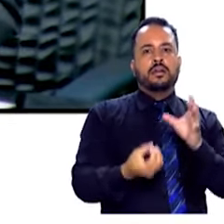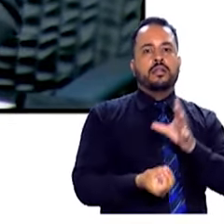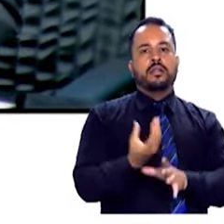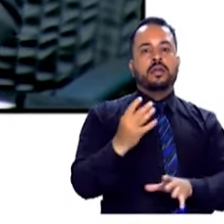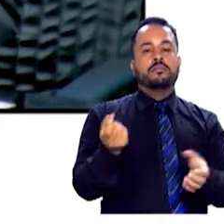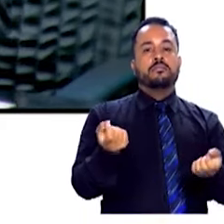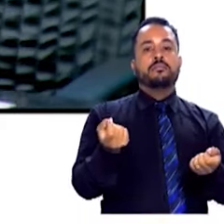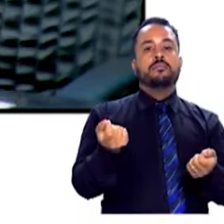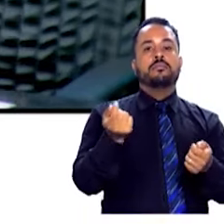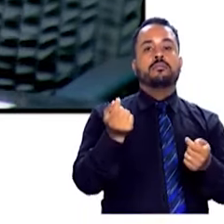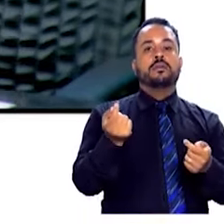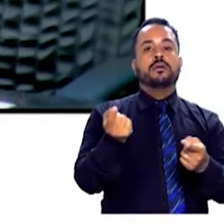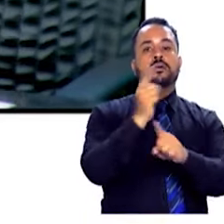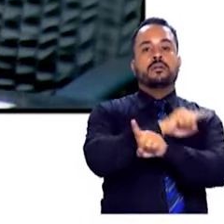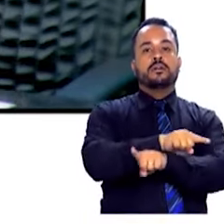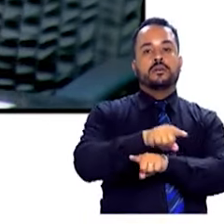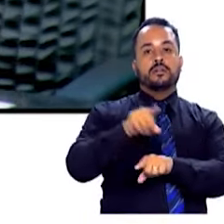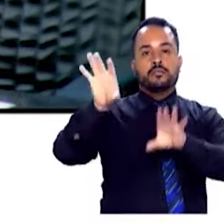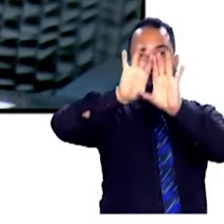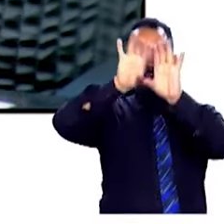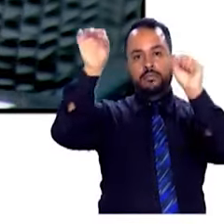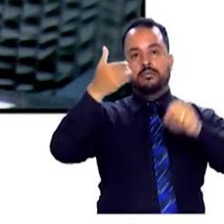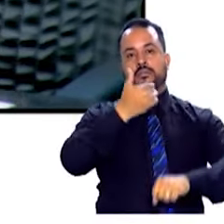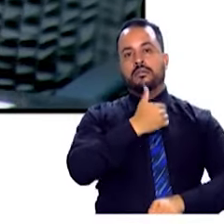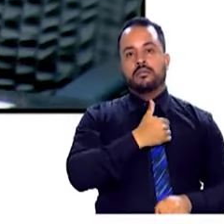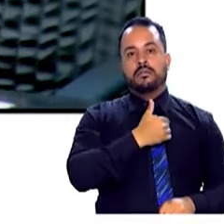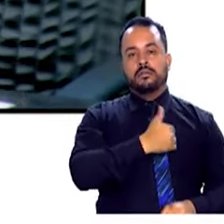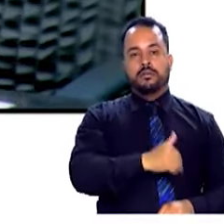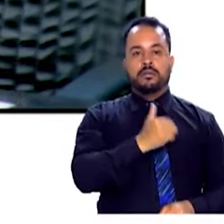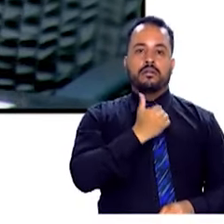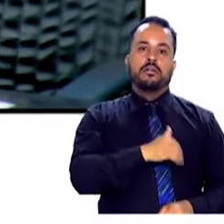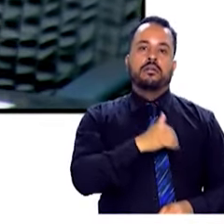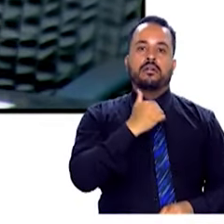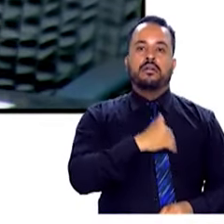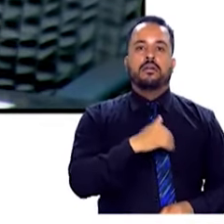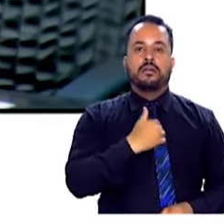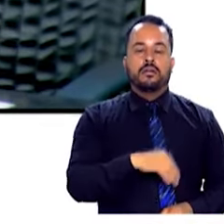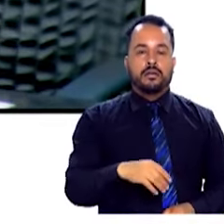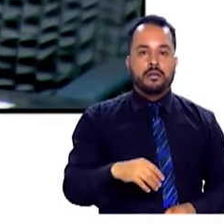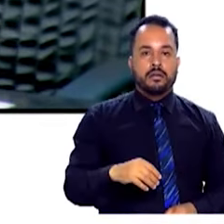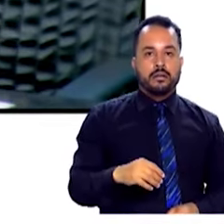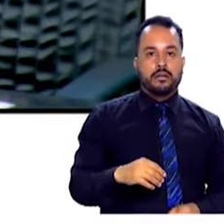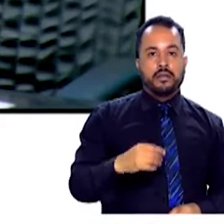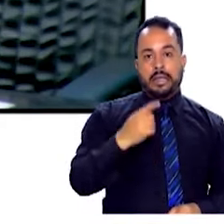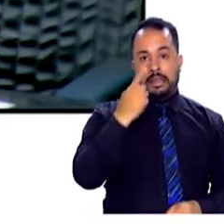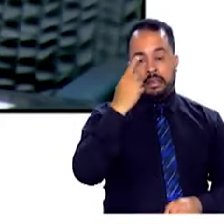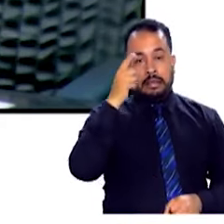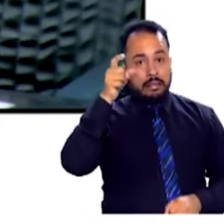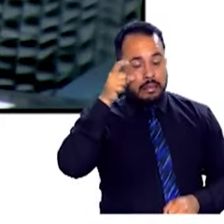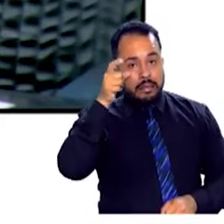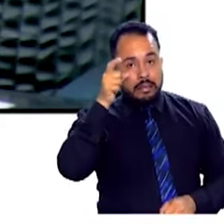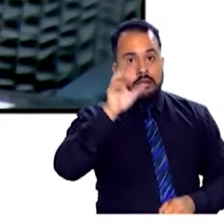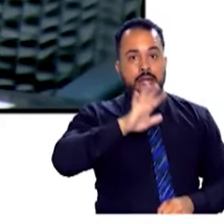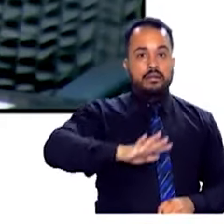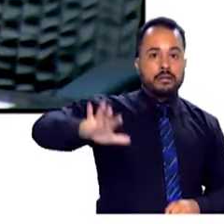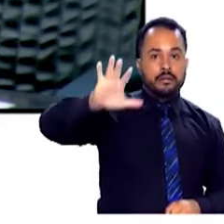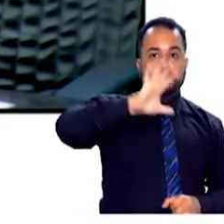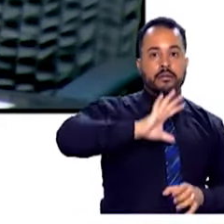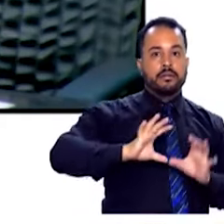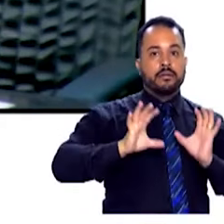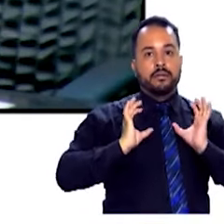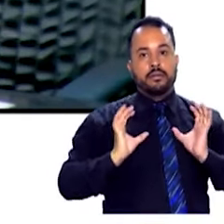gravidade institucional que é o interesse eh geral né o interesse amplo para toda a comunidade na